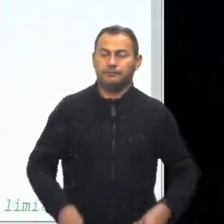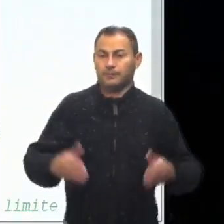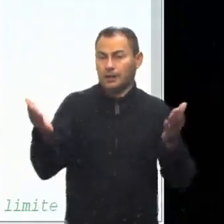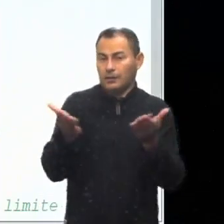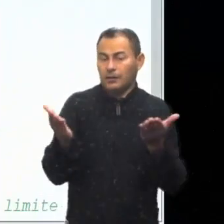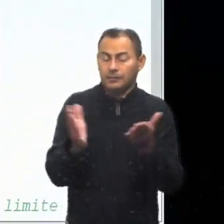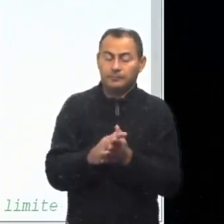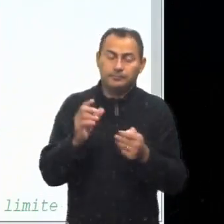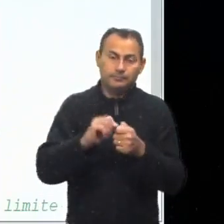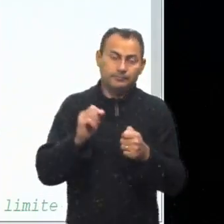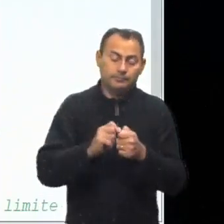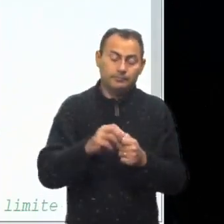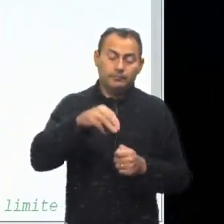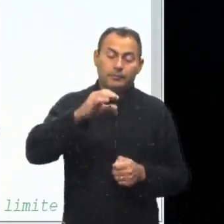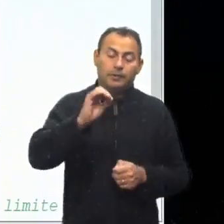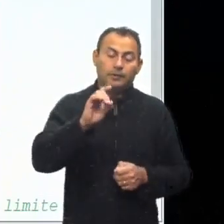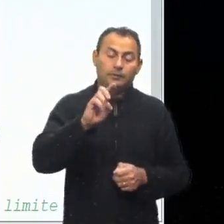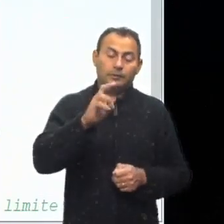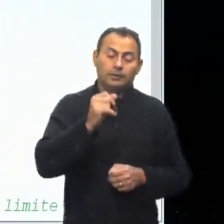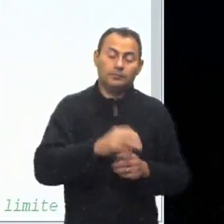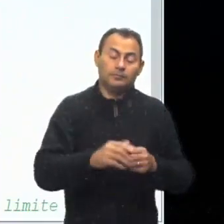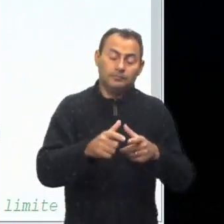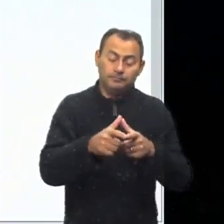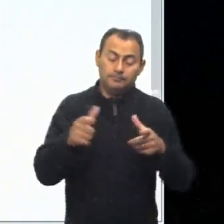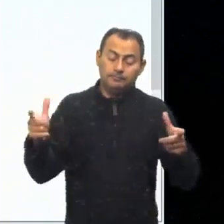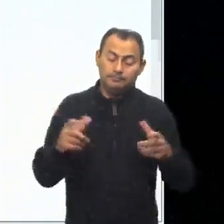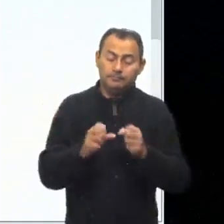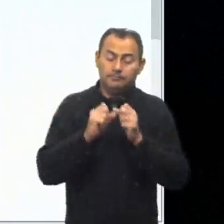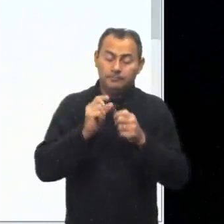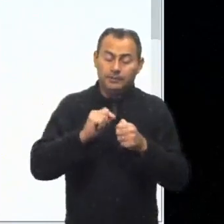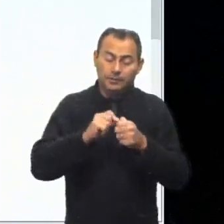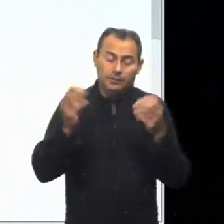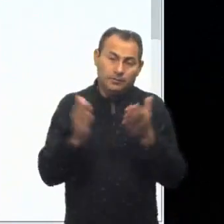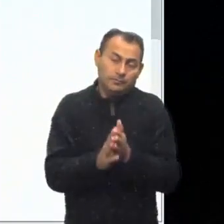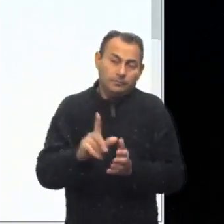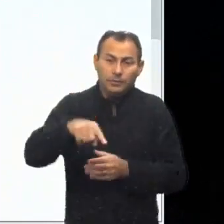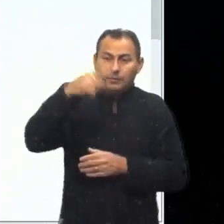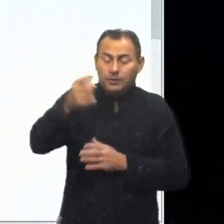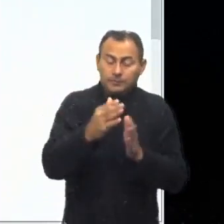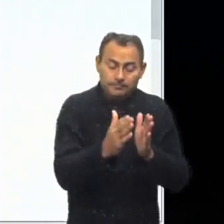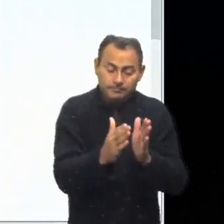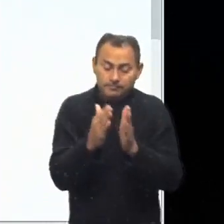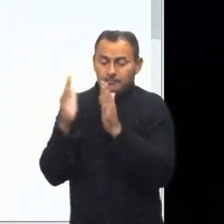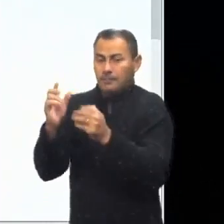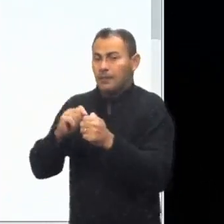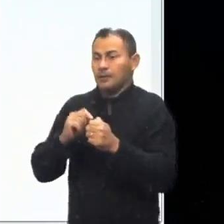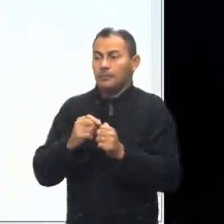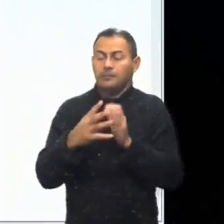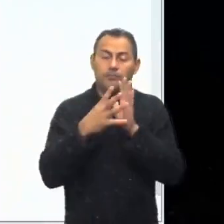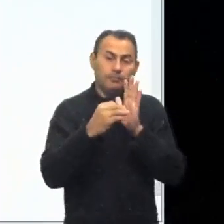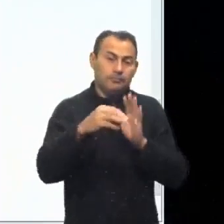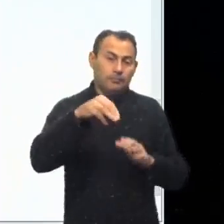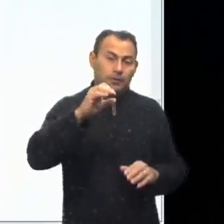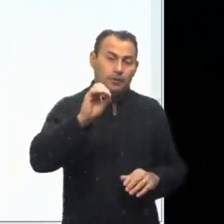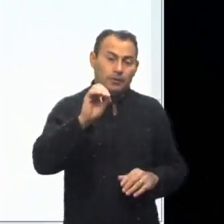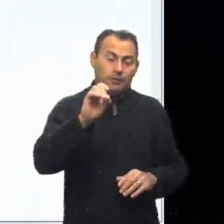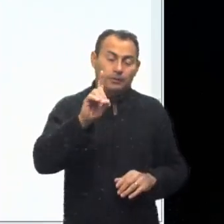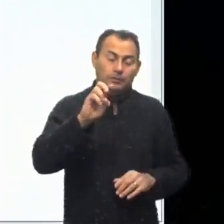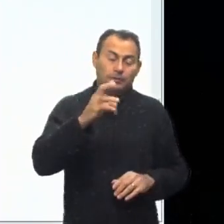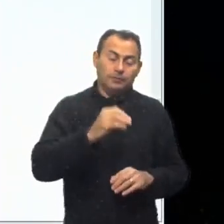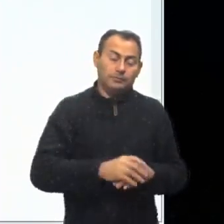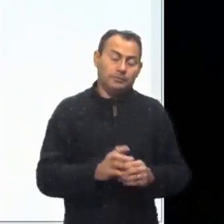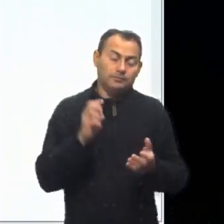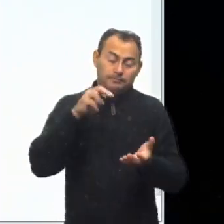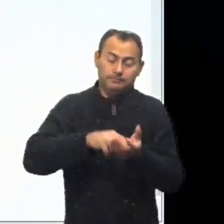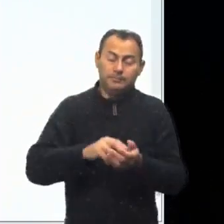Agora a gente fez a modulação por amplitude. No próximo passo é fazer a modulação por